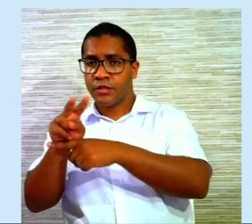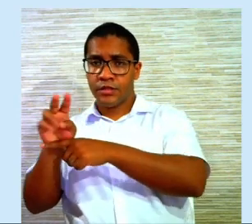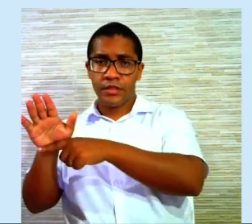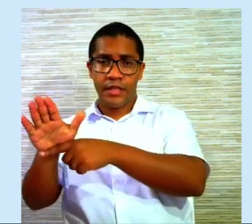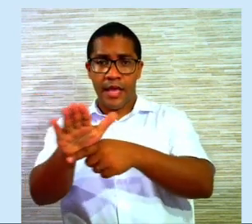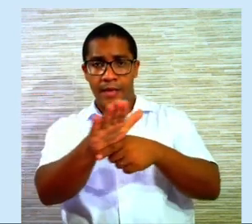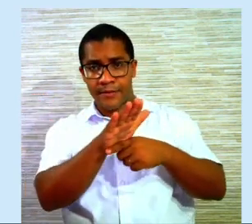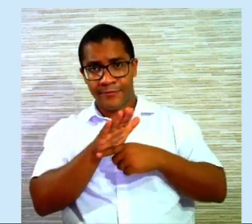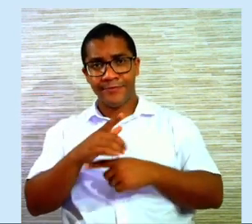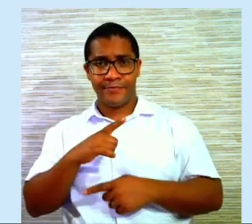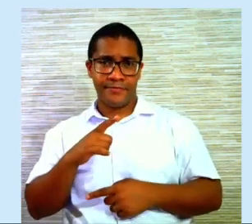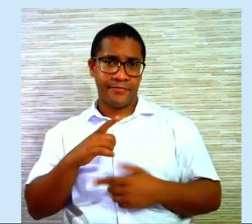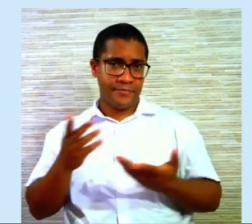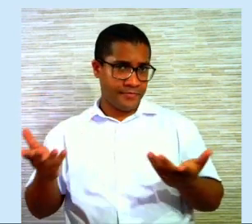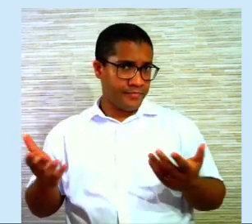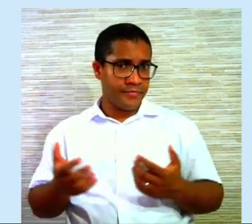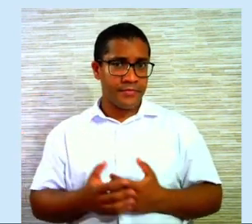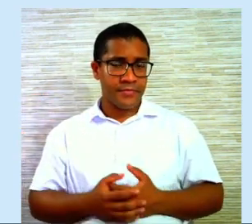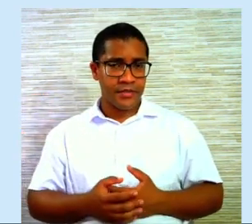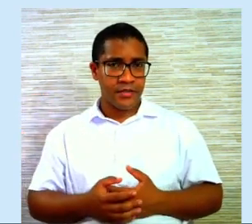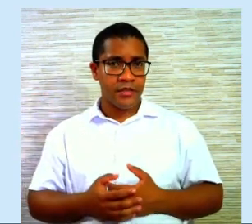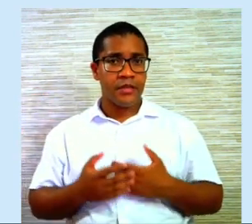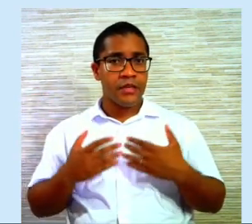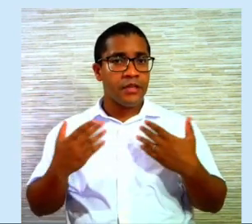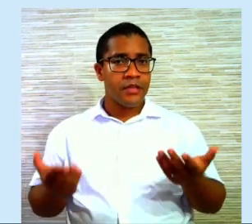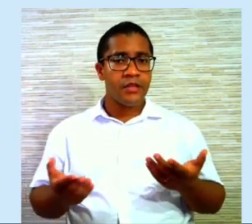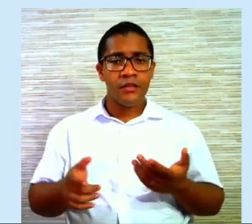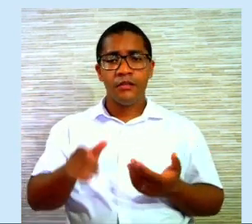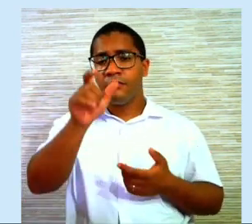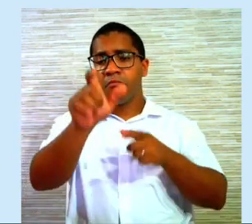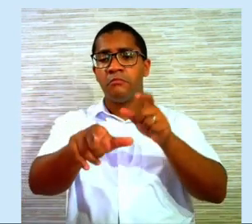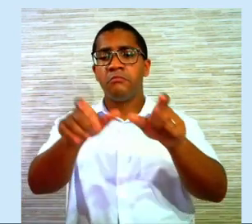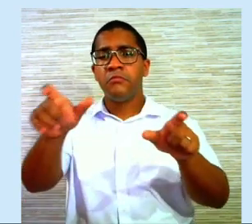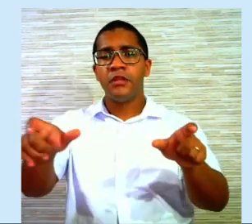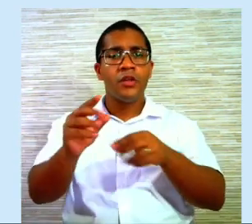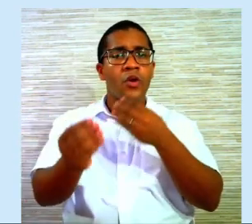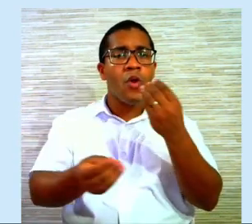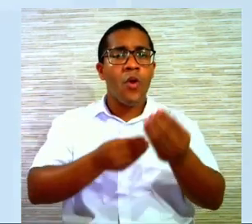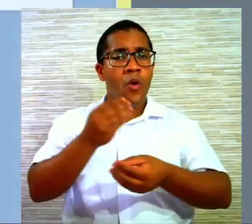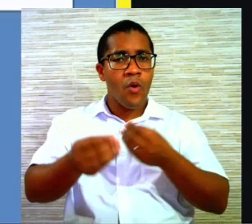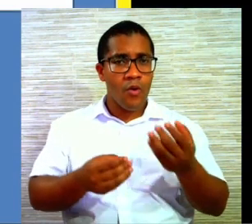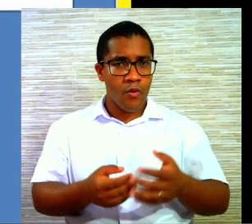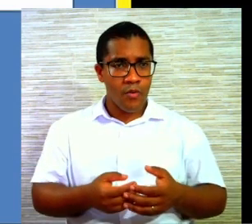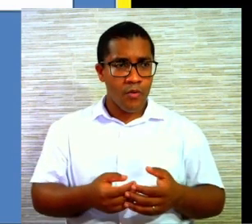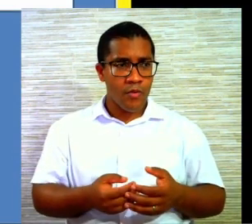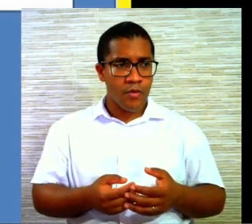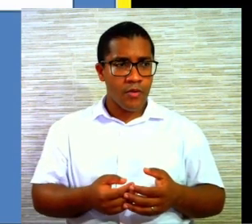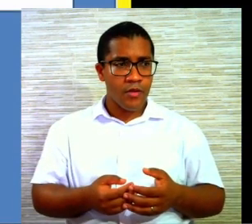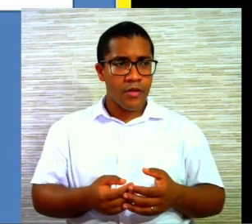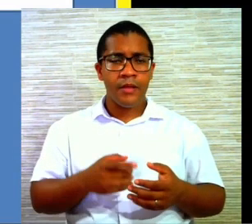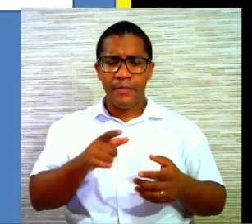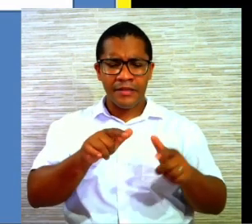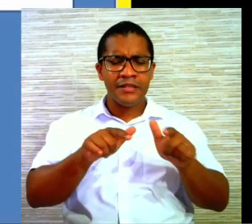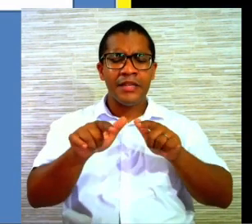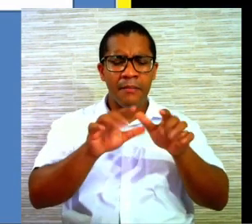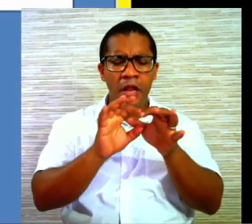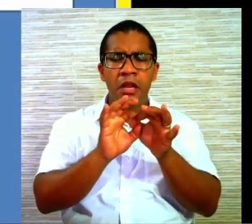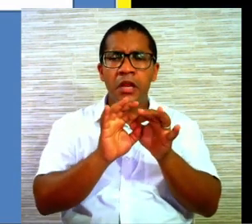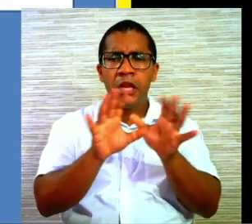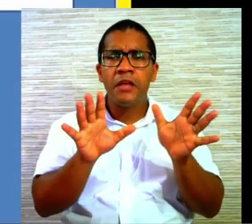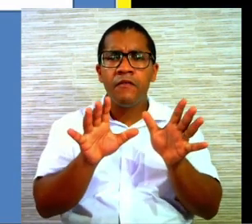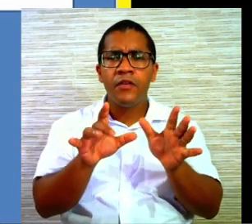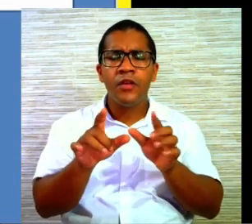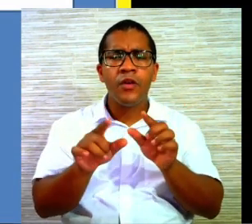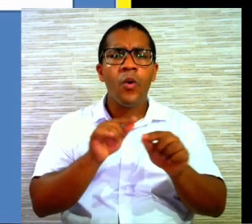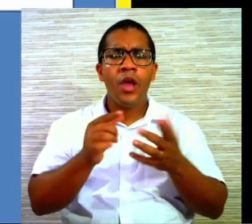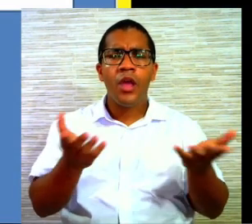né? Então, vejamos. E o trabalho livre? Como é que fica o trabalho livre? Então, o trabalho livre,